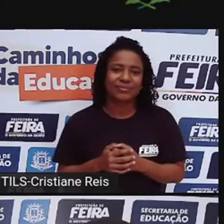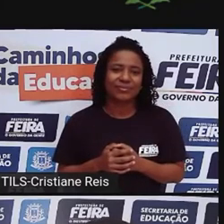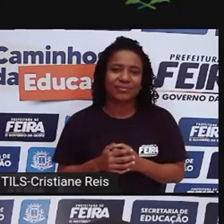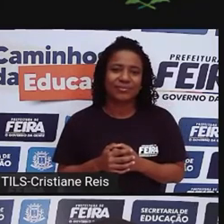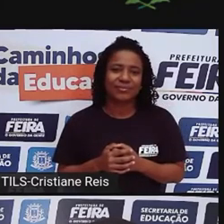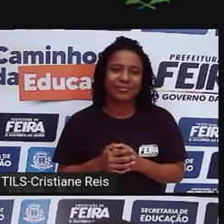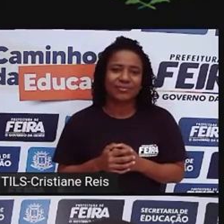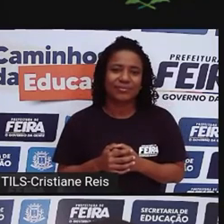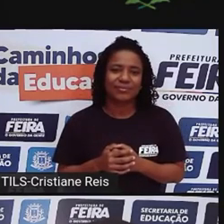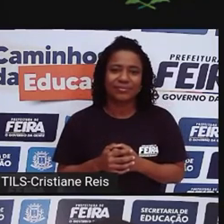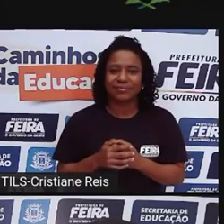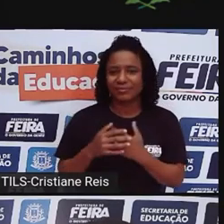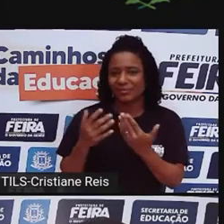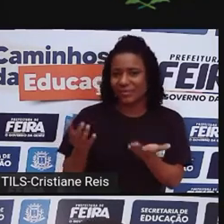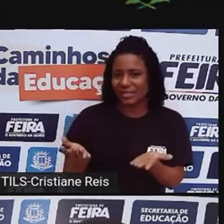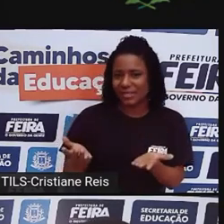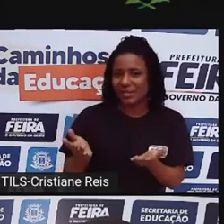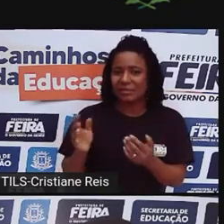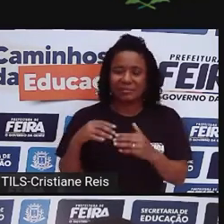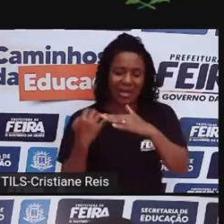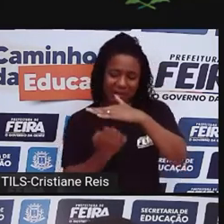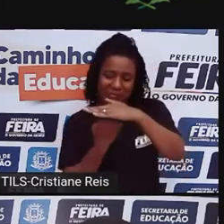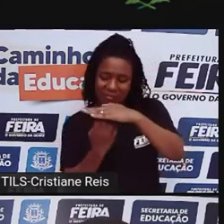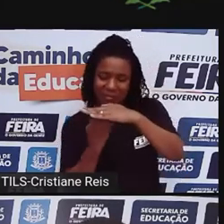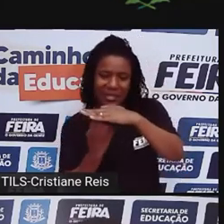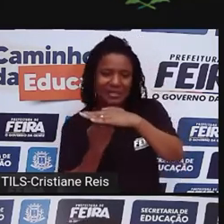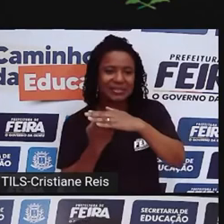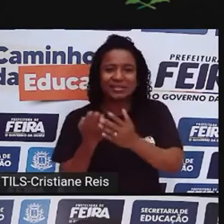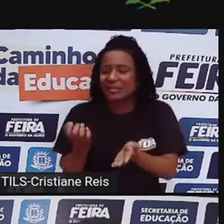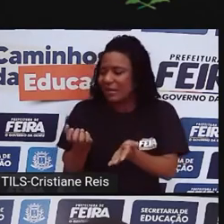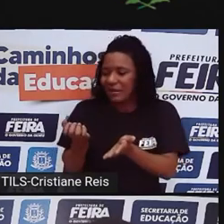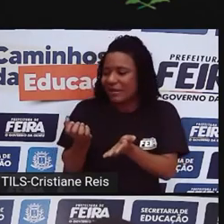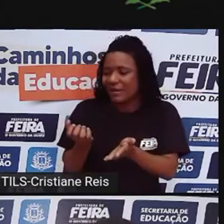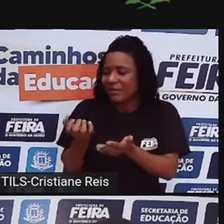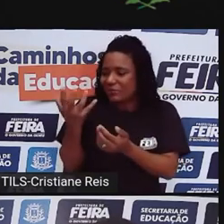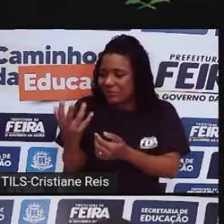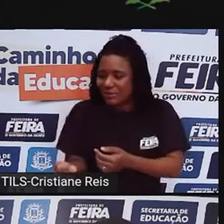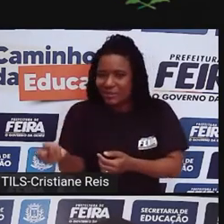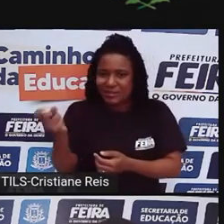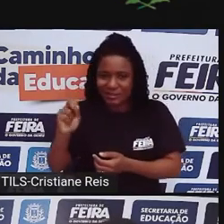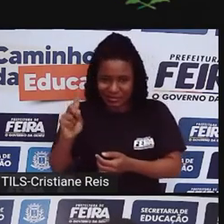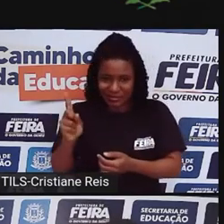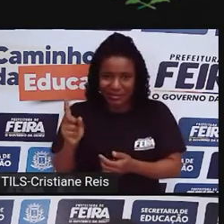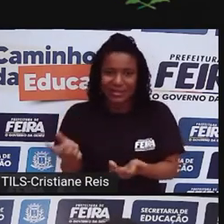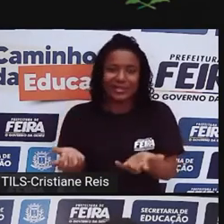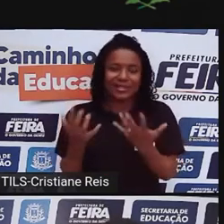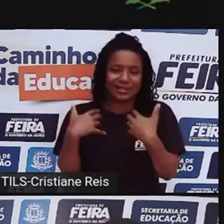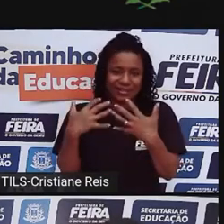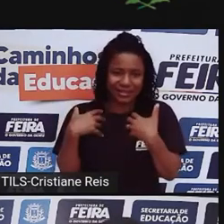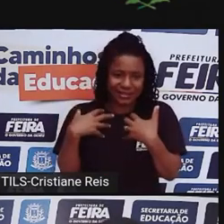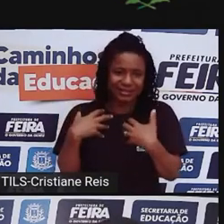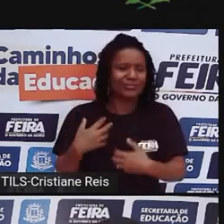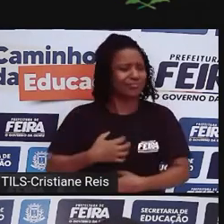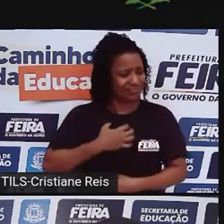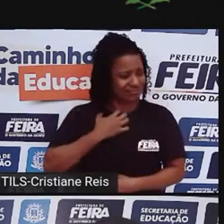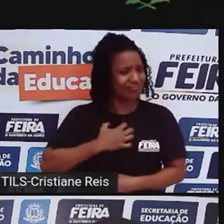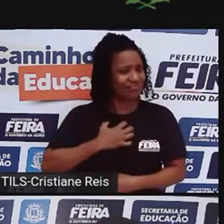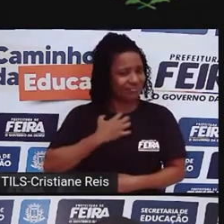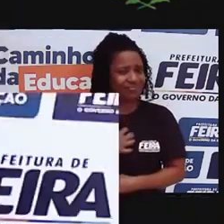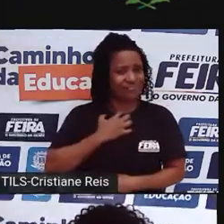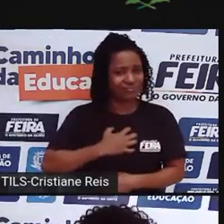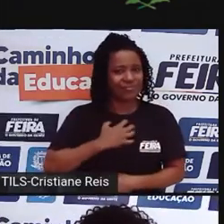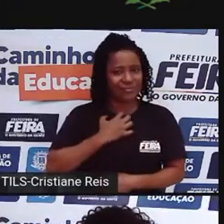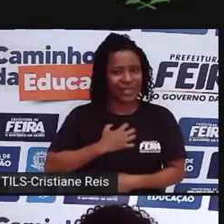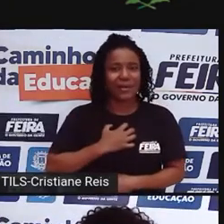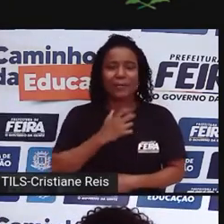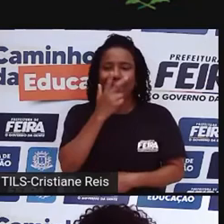não foi por maldade que a empresa fez isso. Uhum. Isso é tão revoltante. Quando a gente vê que existe um padrão de